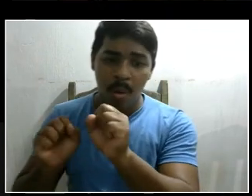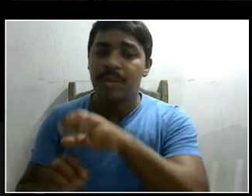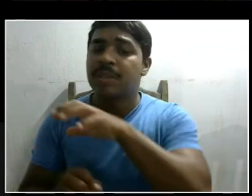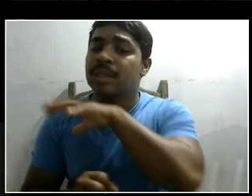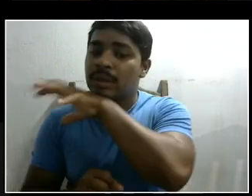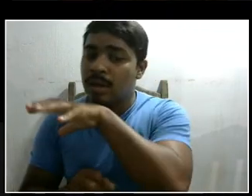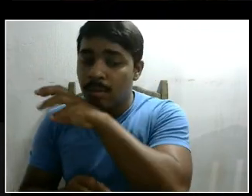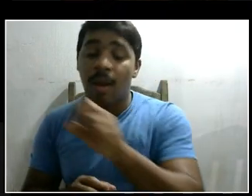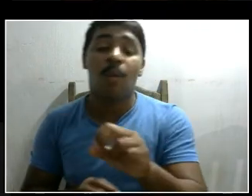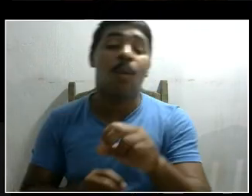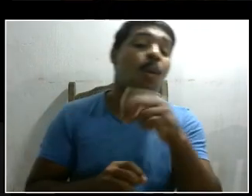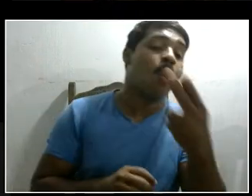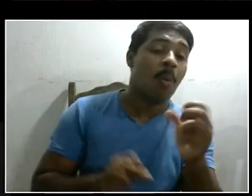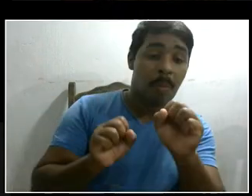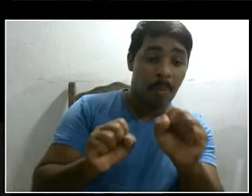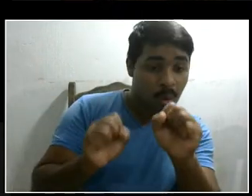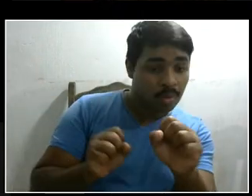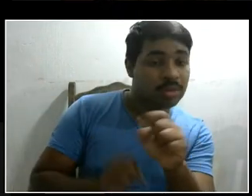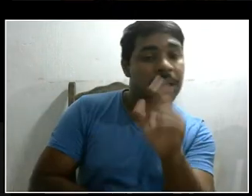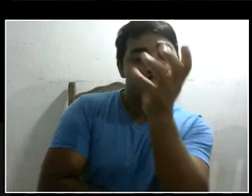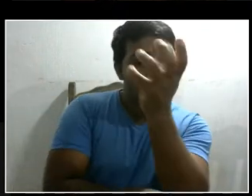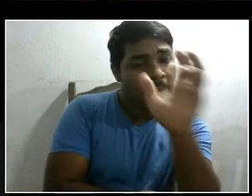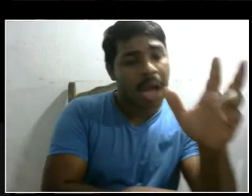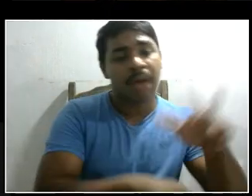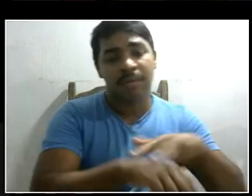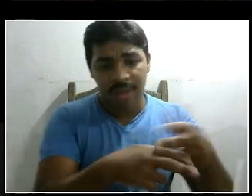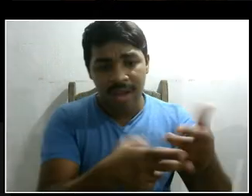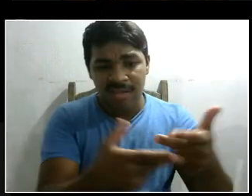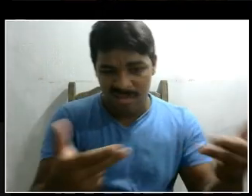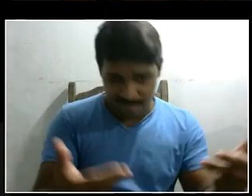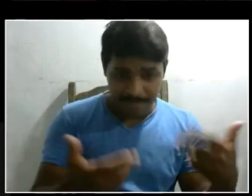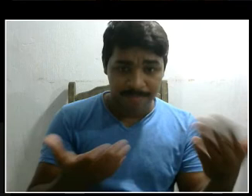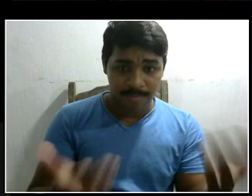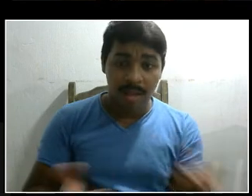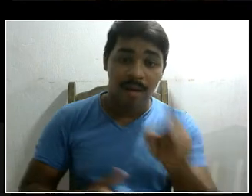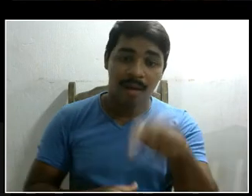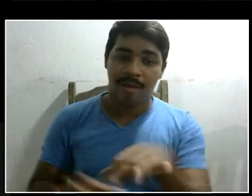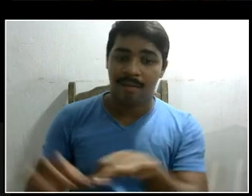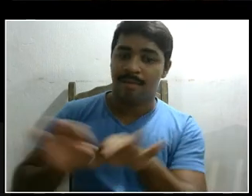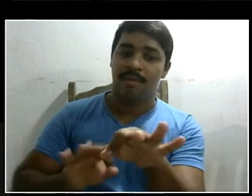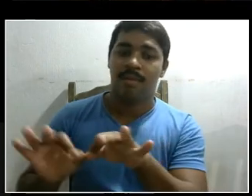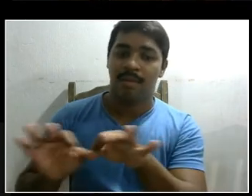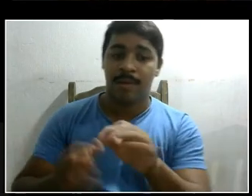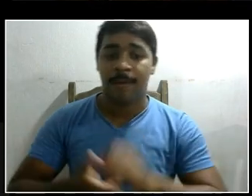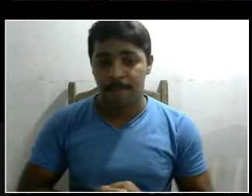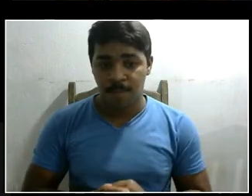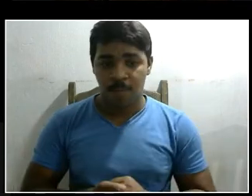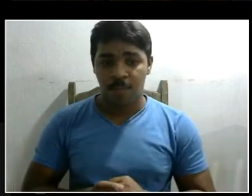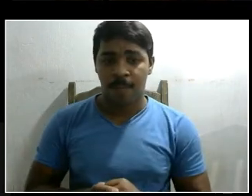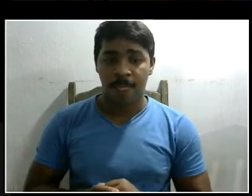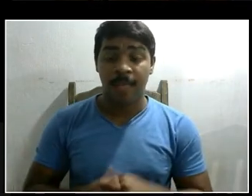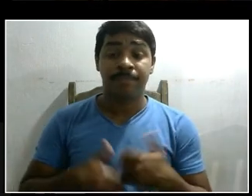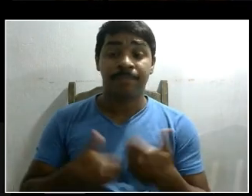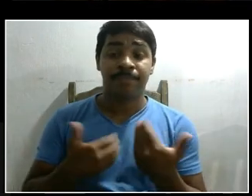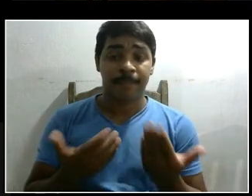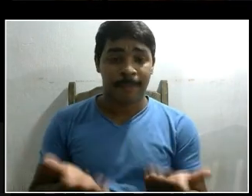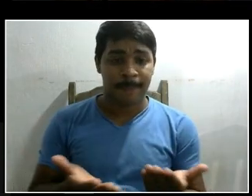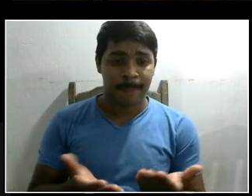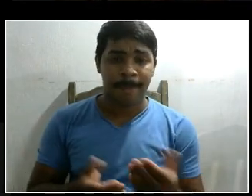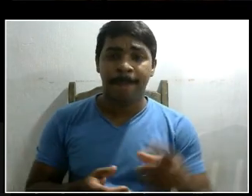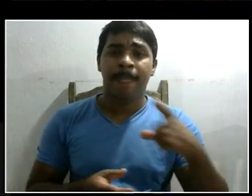Então, isso aqui é os níveis de organização biológica, só para a gente começar a estudar os tecidos. Então, basicamente, gente, os